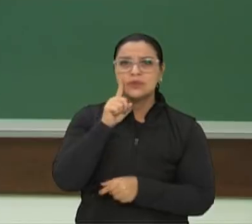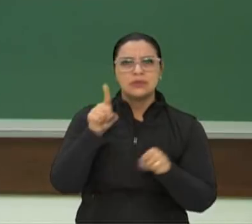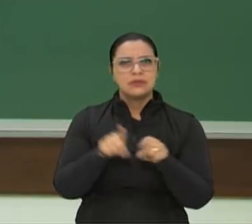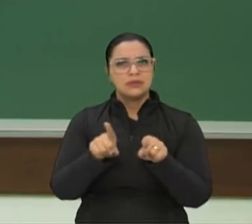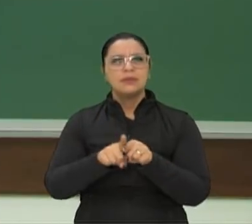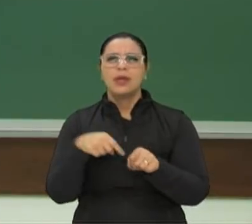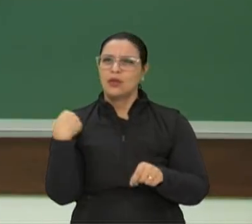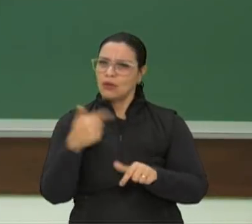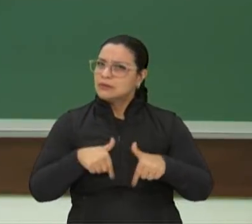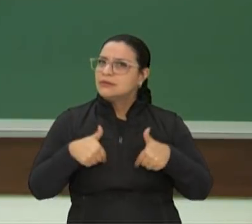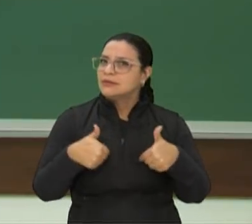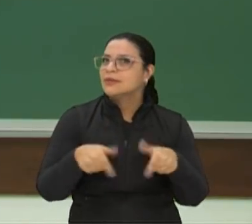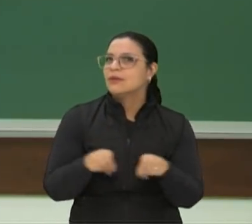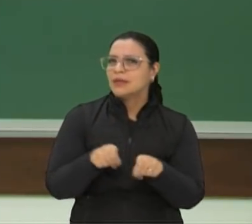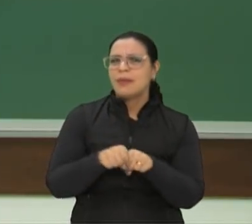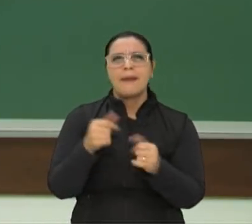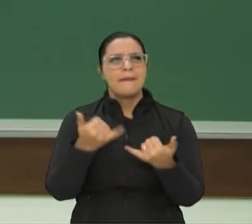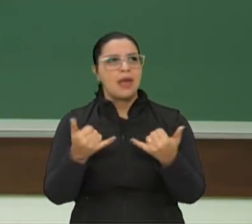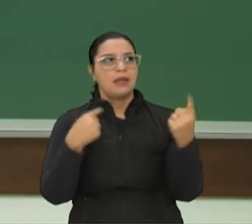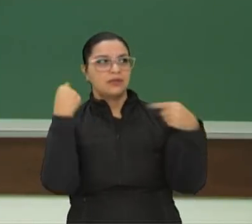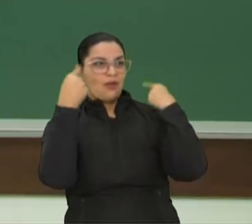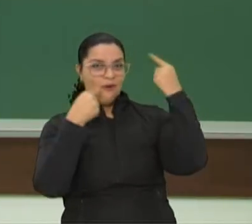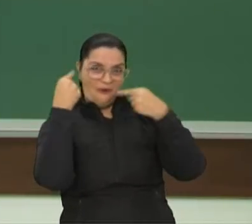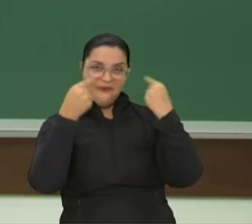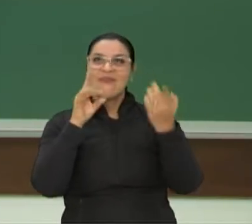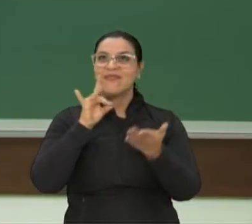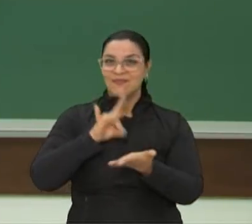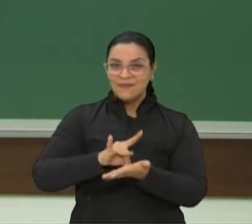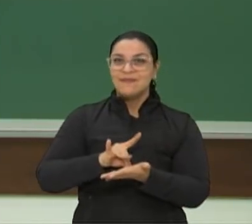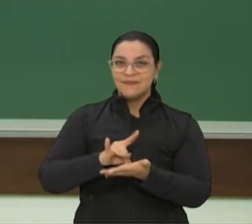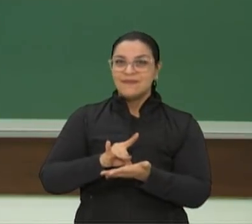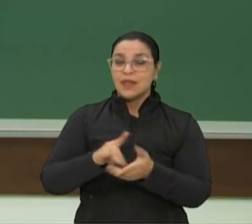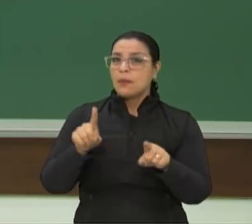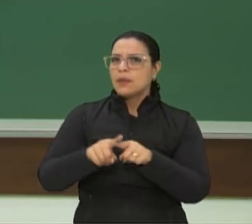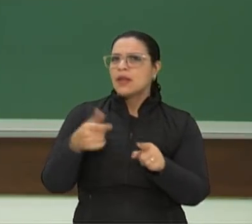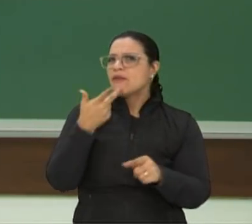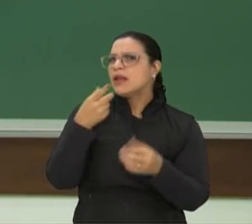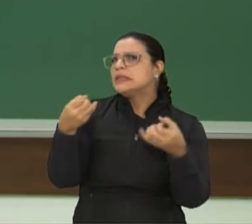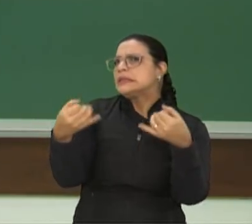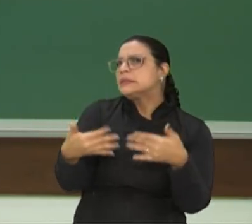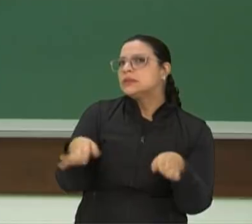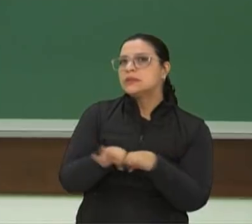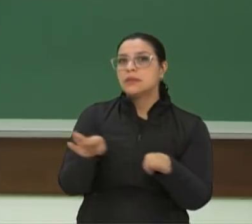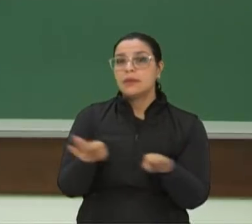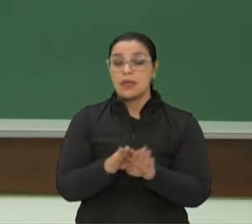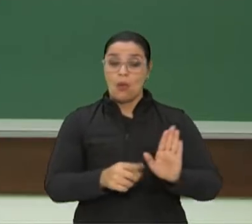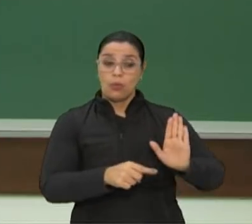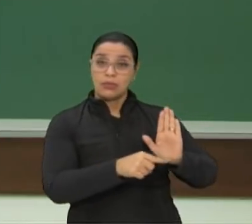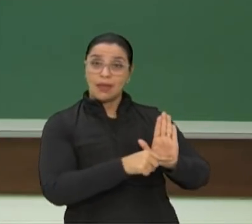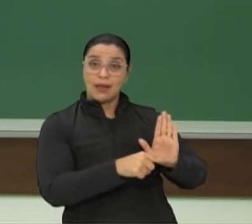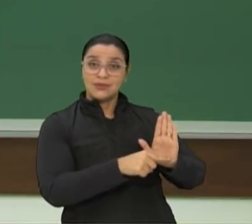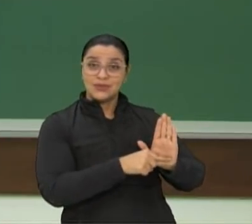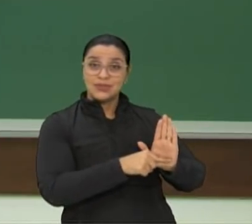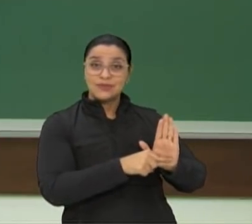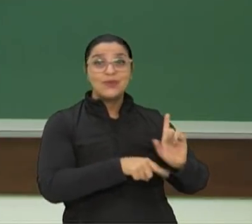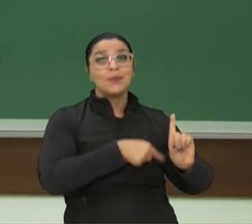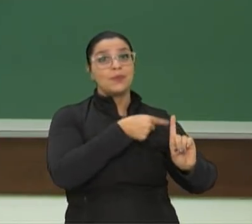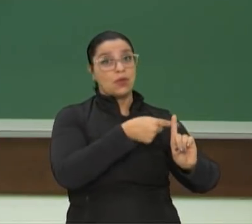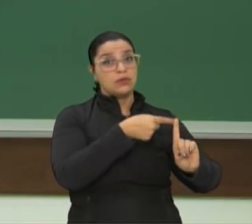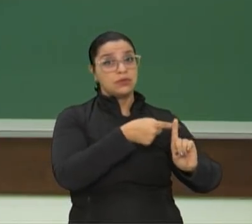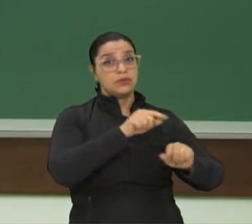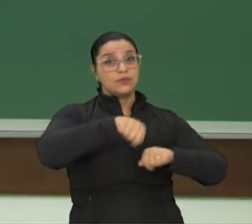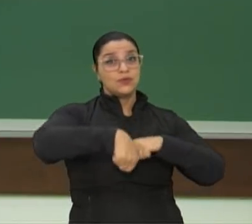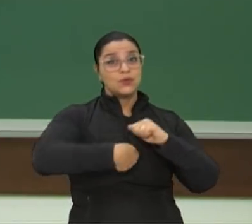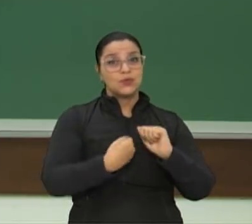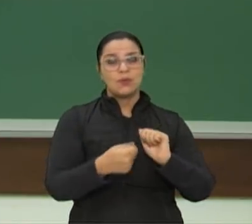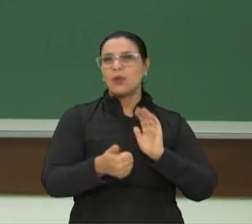as nossas ações podem ser incorporadas como ações de loucos, né, onde ele vai colocar tanto um lado negativo quanto um positivo dessa